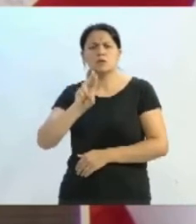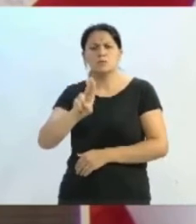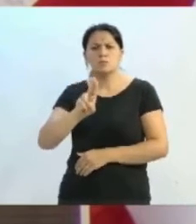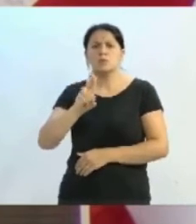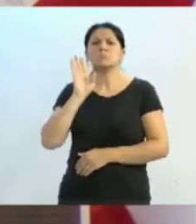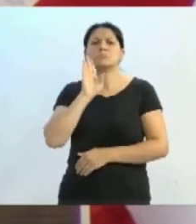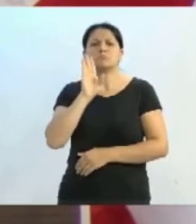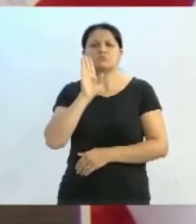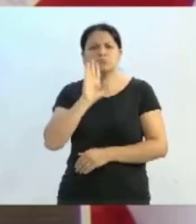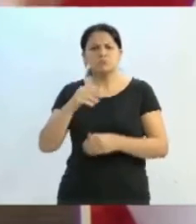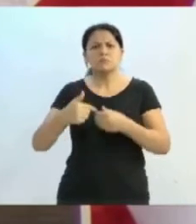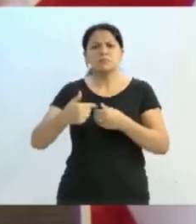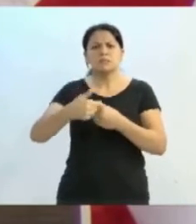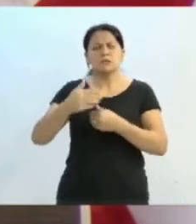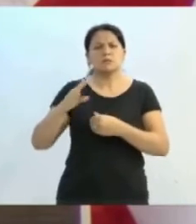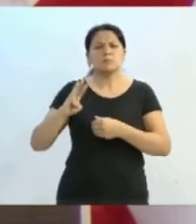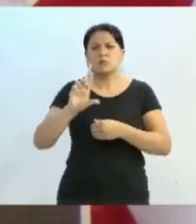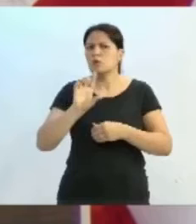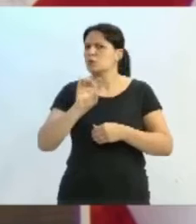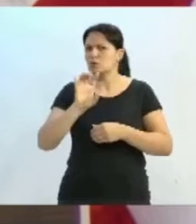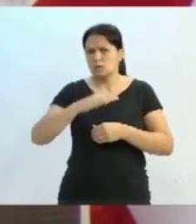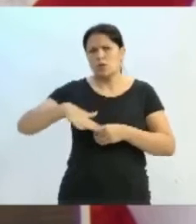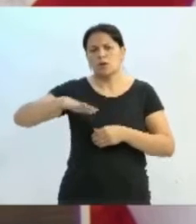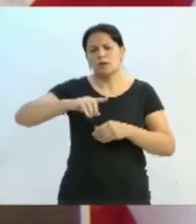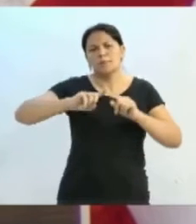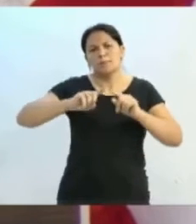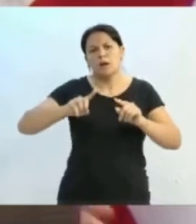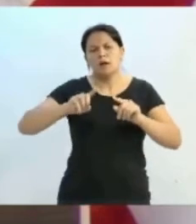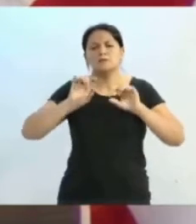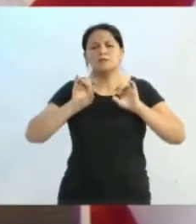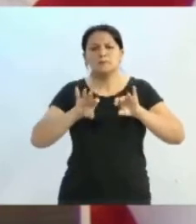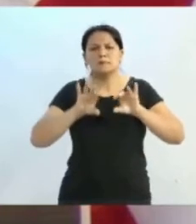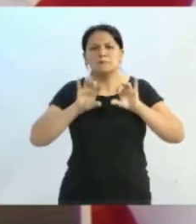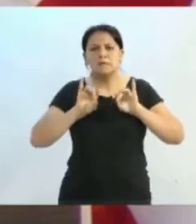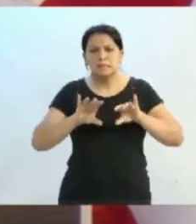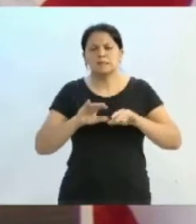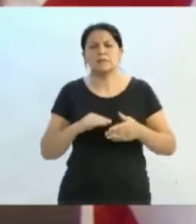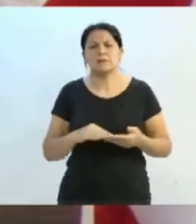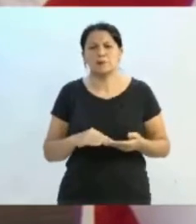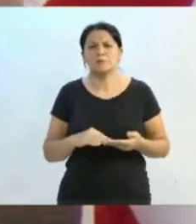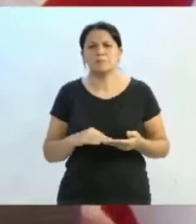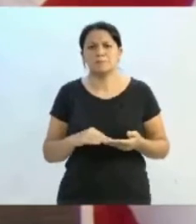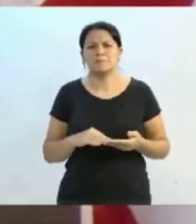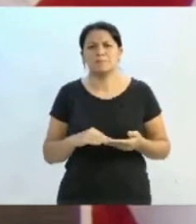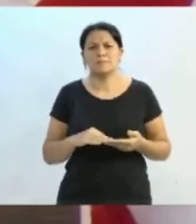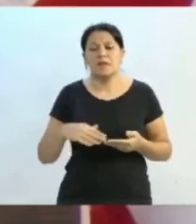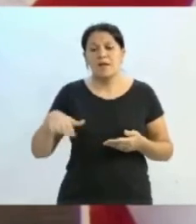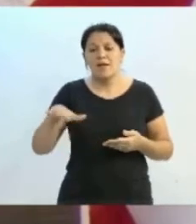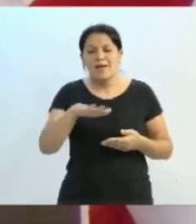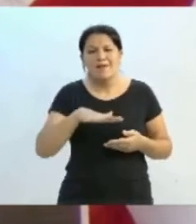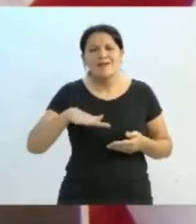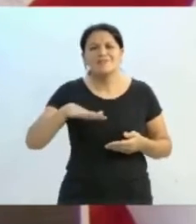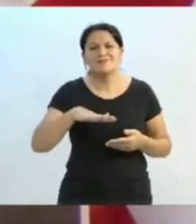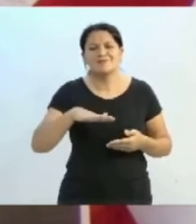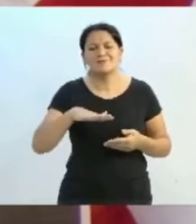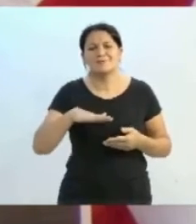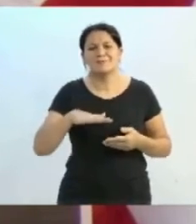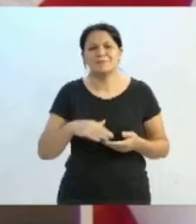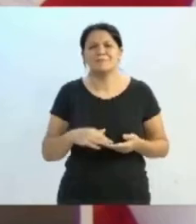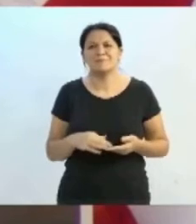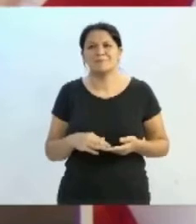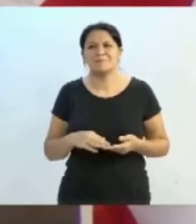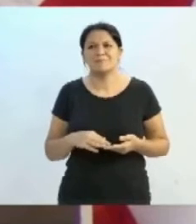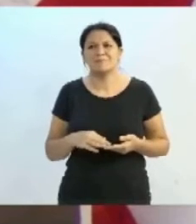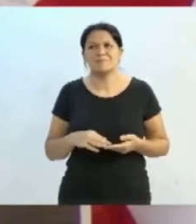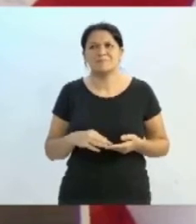para nossa cidade e não só para nossa cidade mas em especial é para uma para nossa região e eu quero já deixara